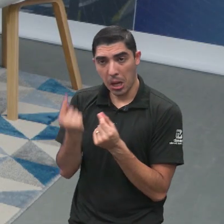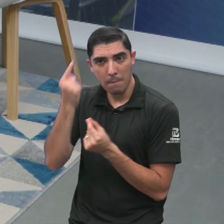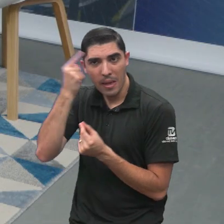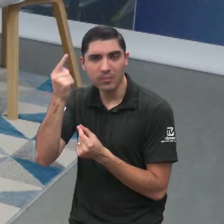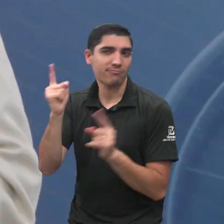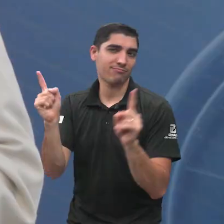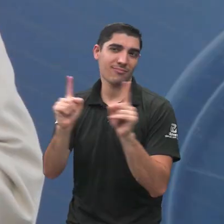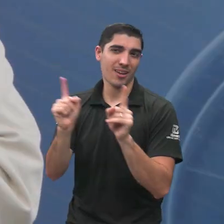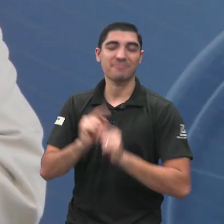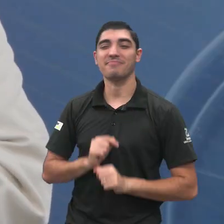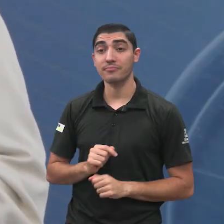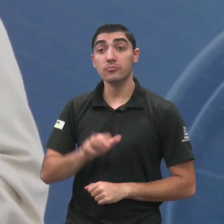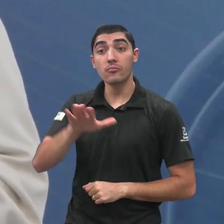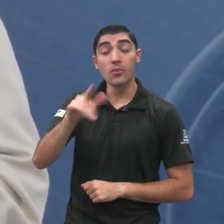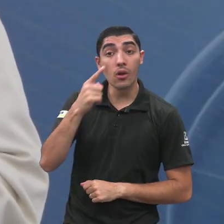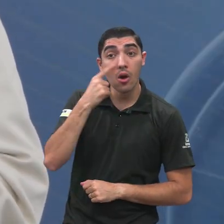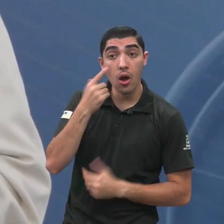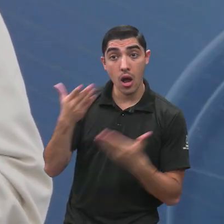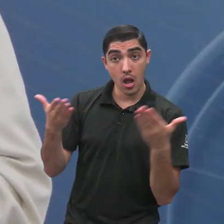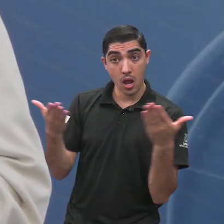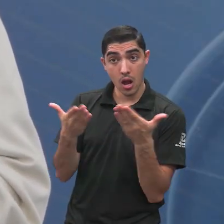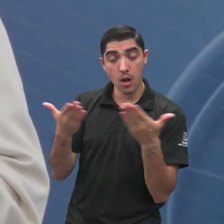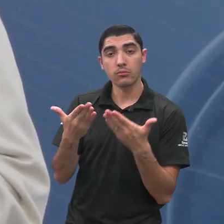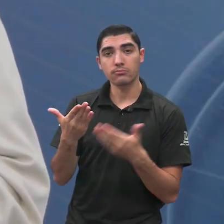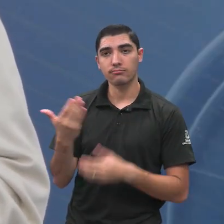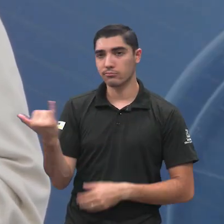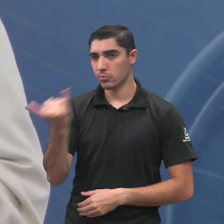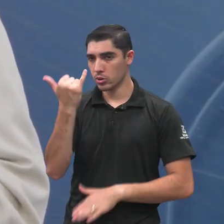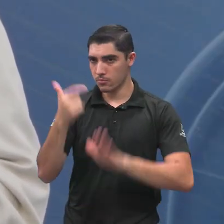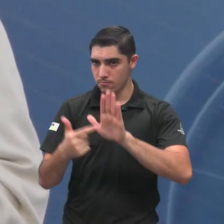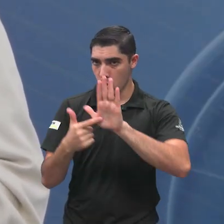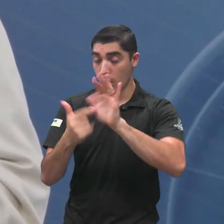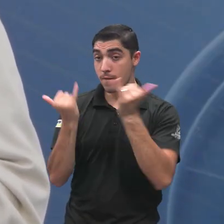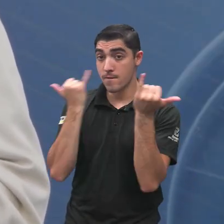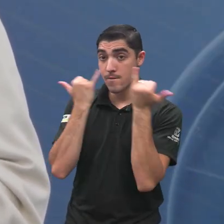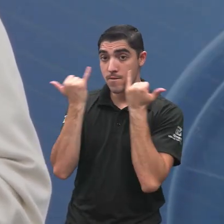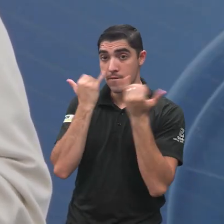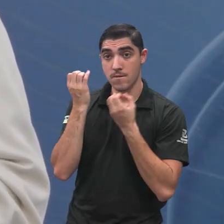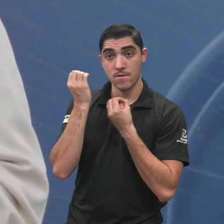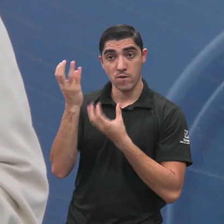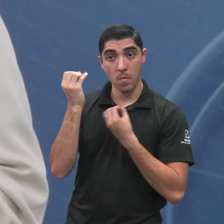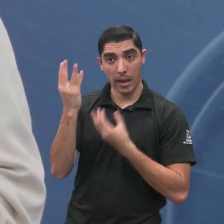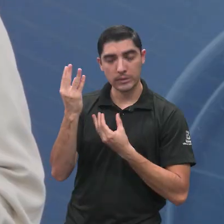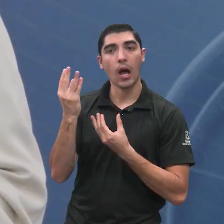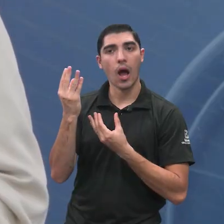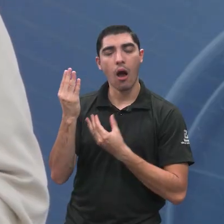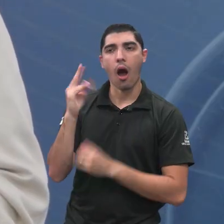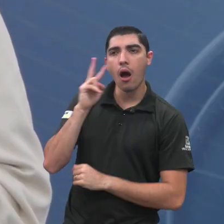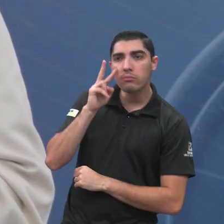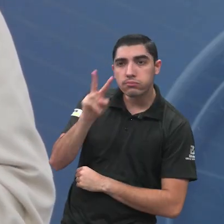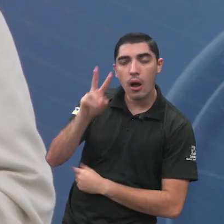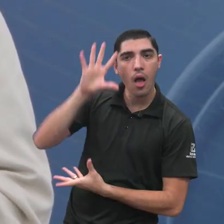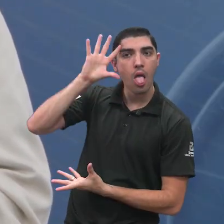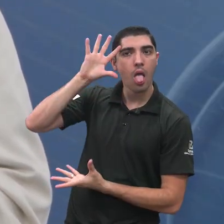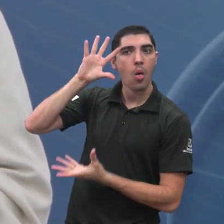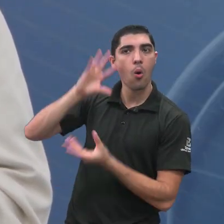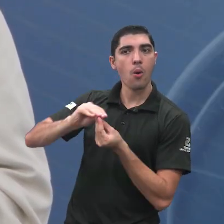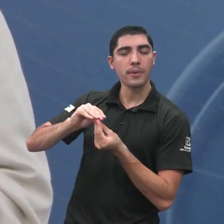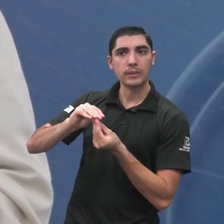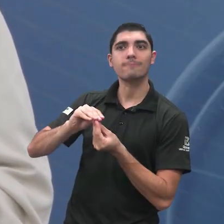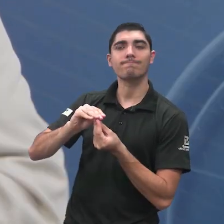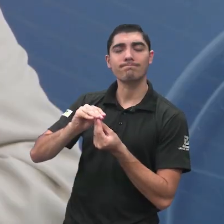né, gente? Olha só, pessoal, quero destacar também aqui alguns dados que nos ajudam a entender por que